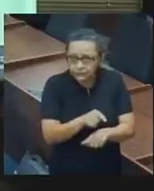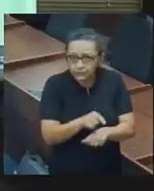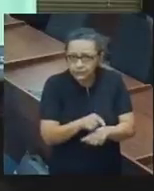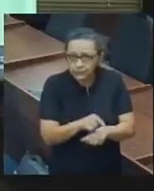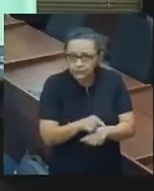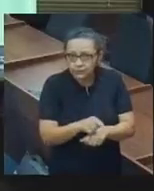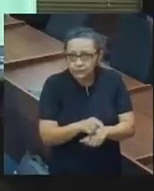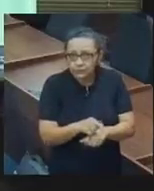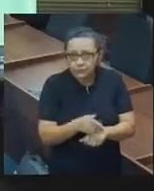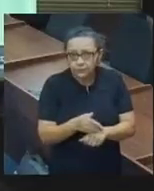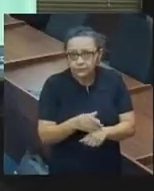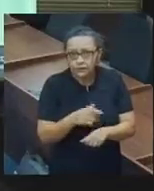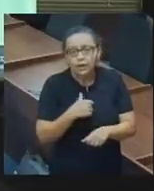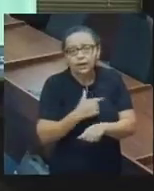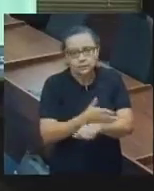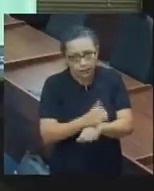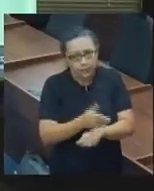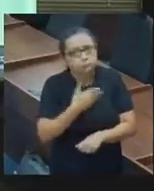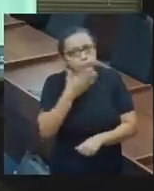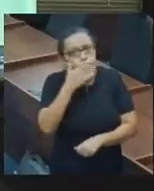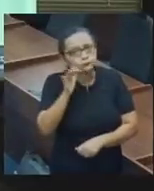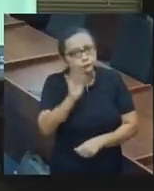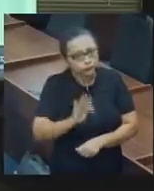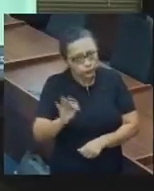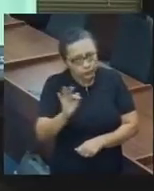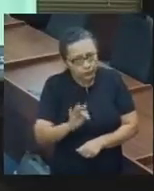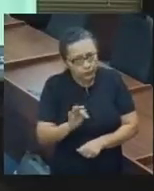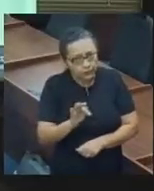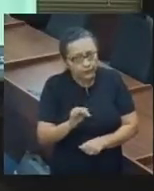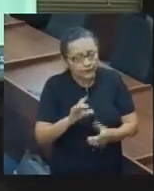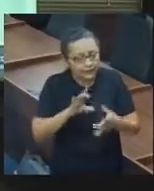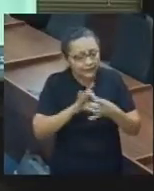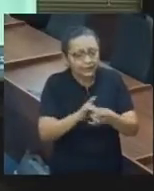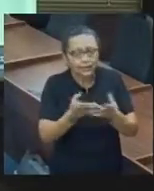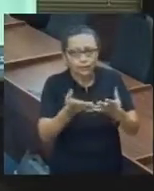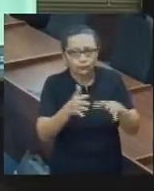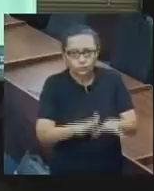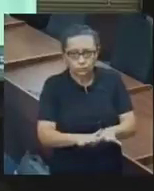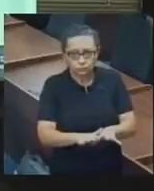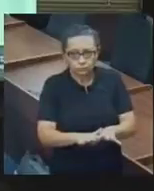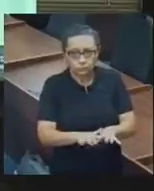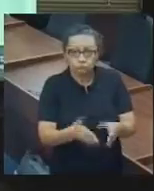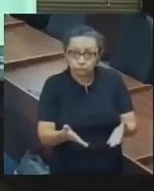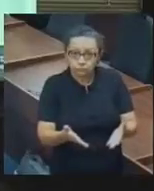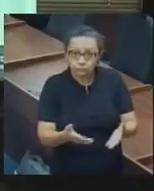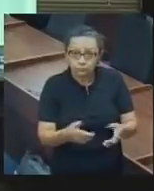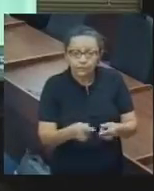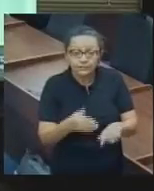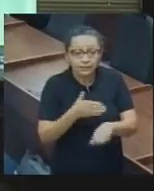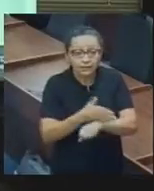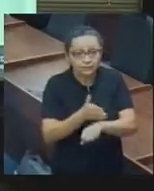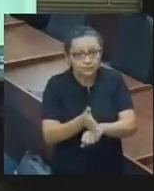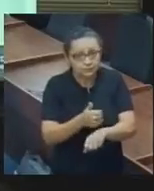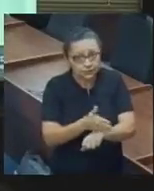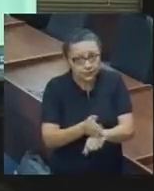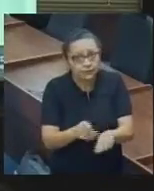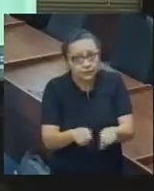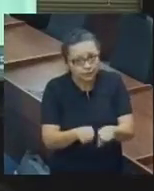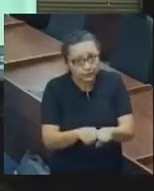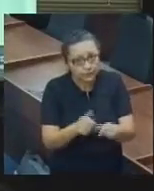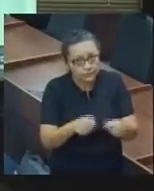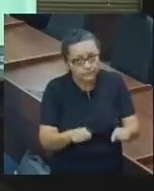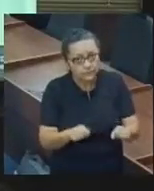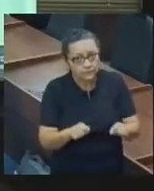funcionários a necessidade está a funcionar lizada a inclusão e por sua vez a acessibilidade está